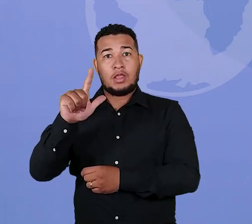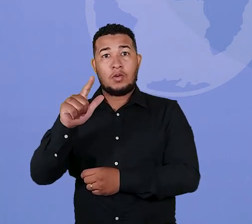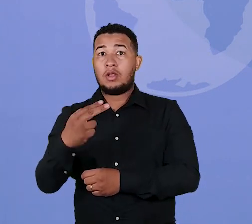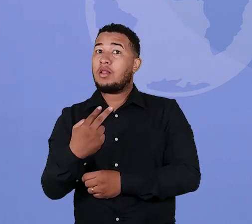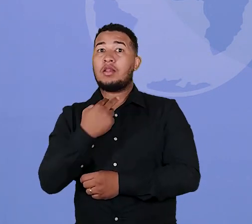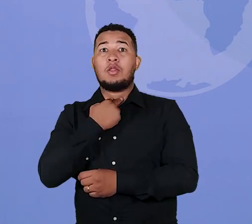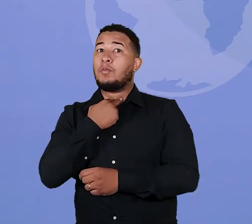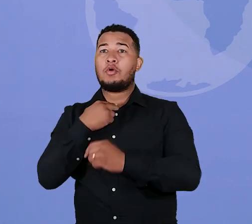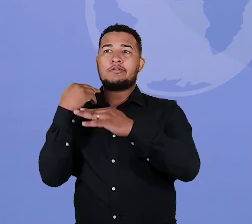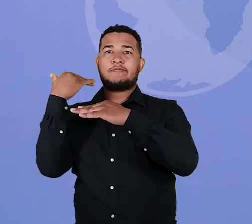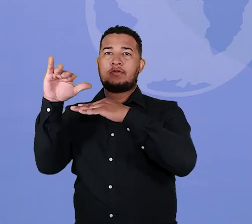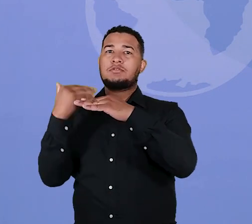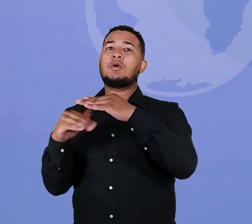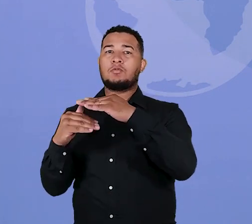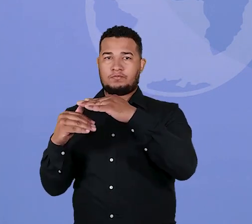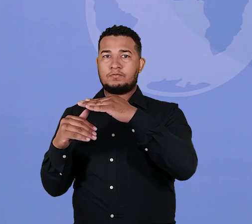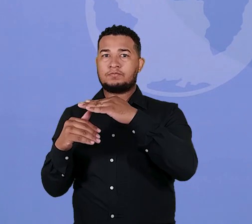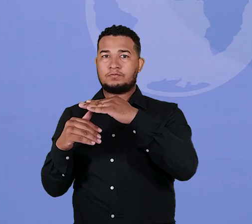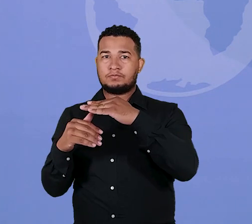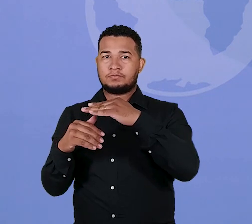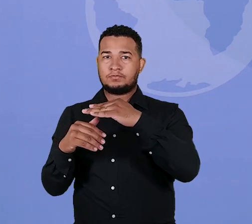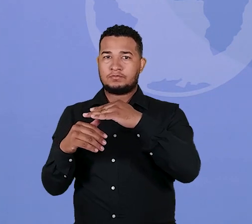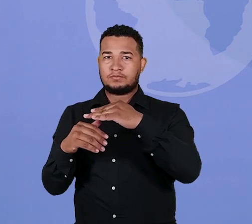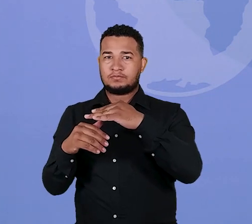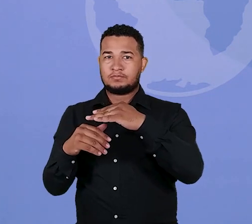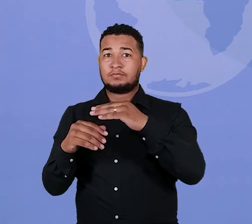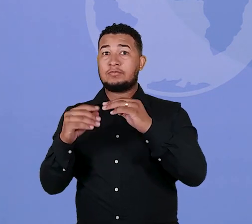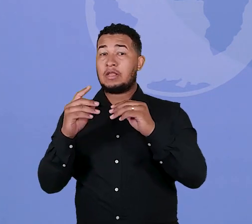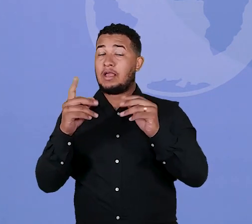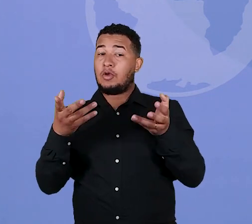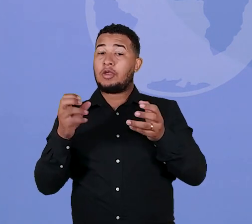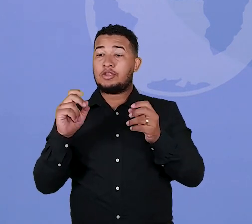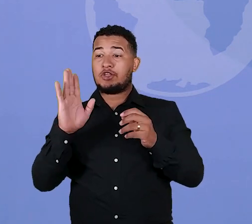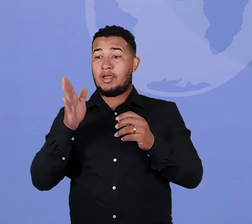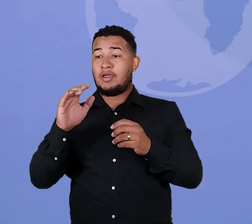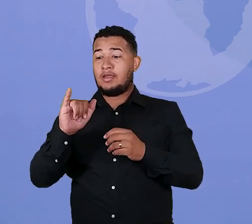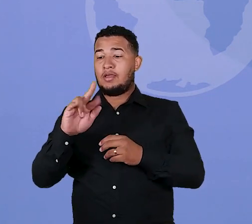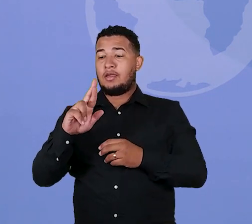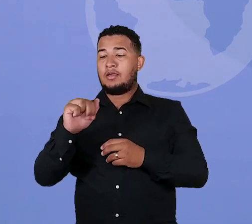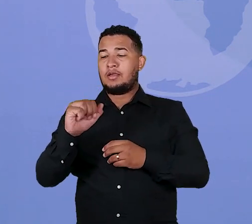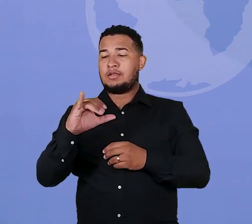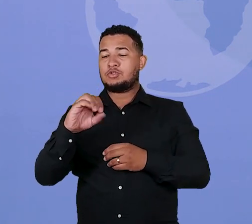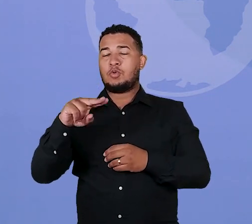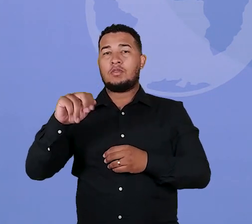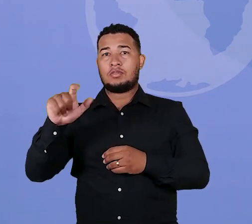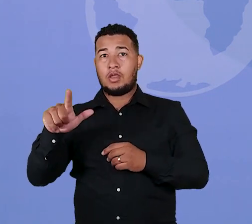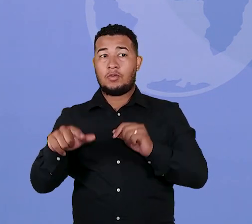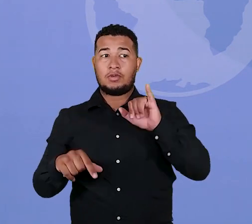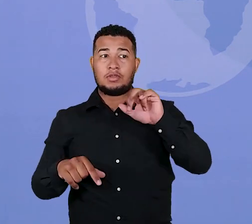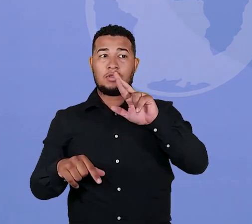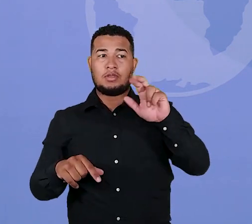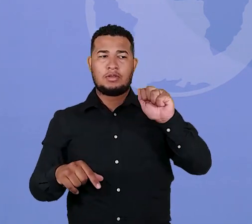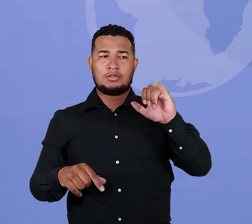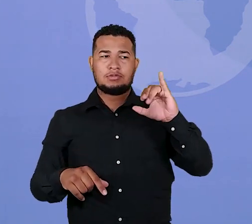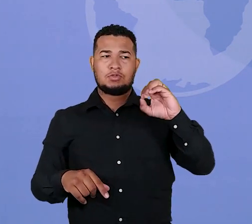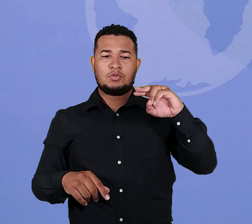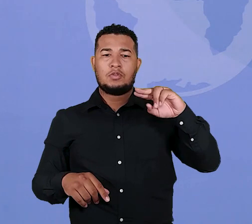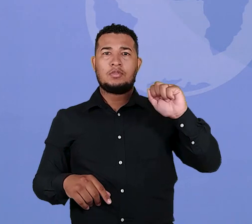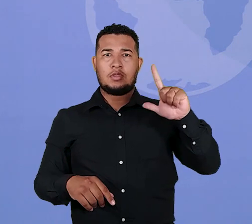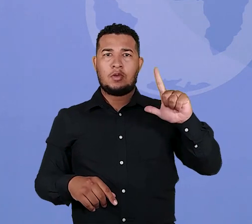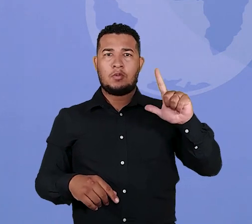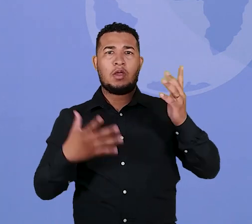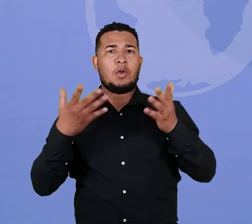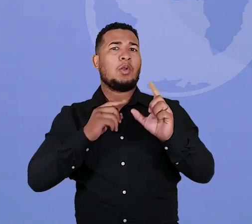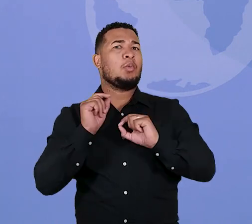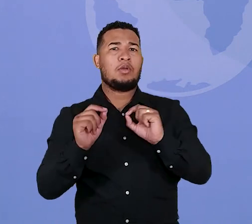escritos na forma de fração. E aí? Já falamos de racionais e irracionais. Qual é o próximo? É ele